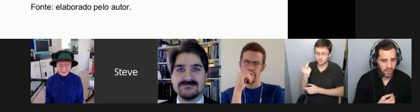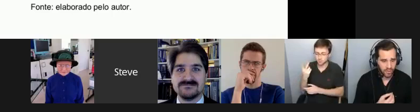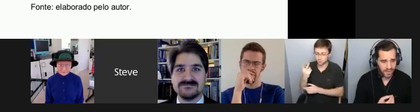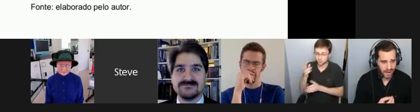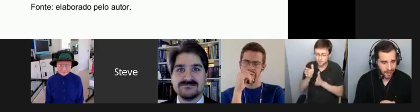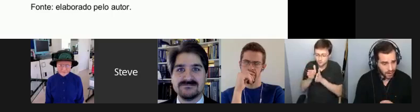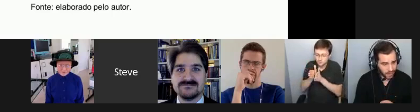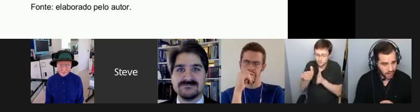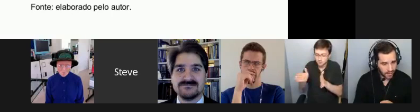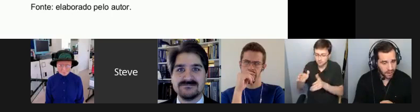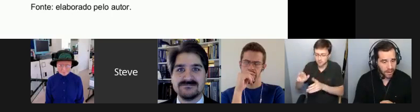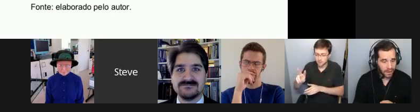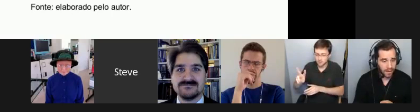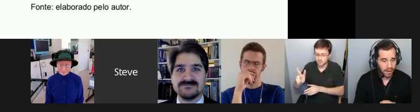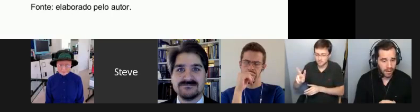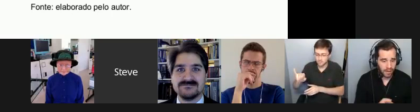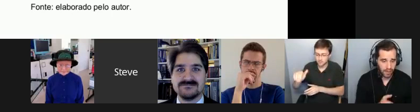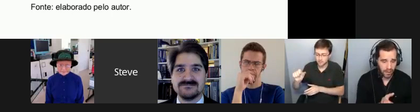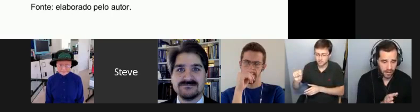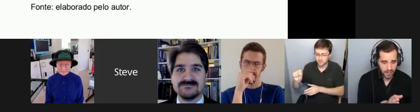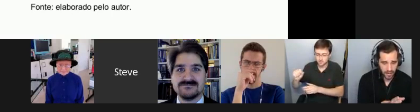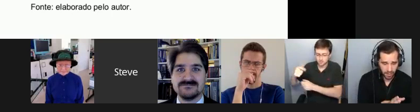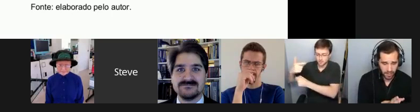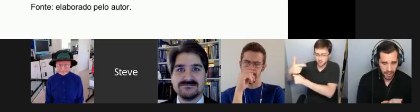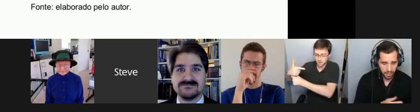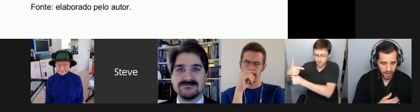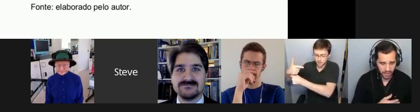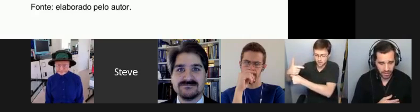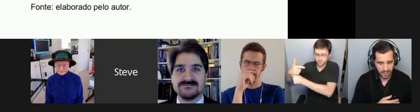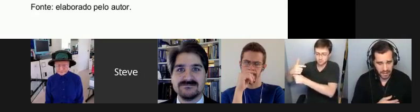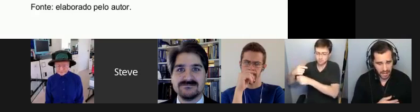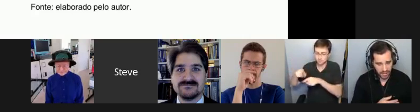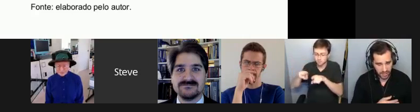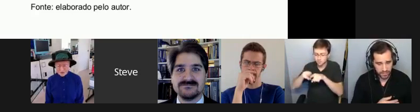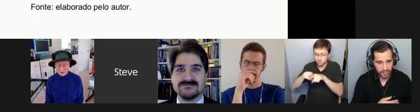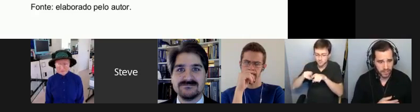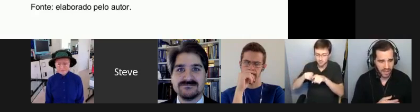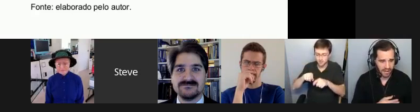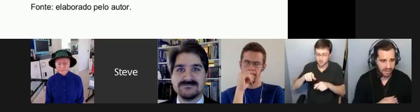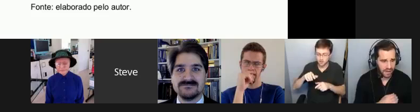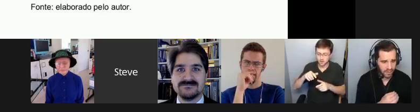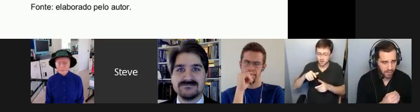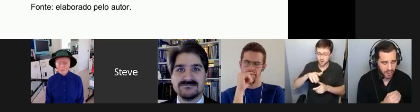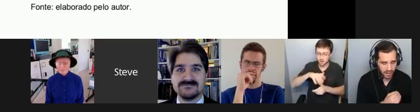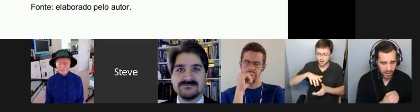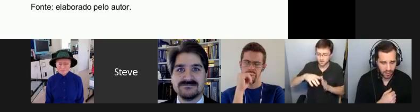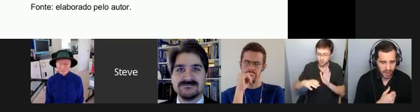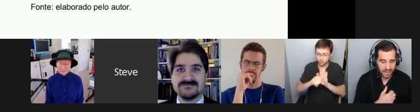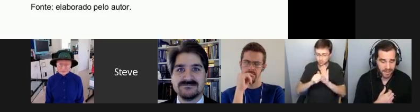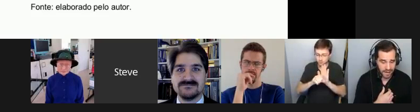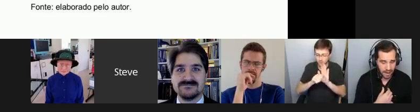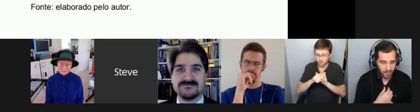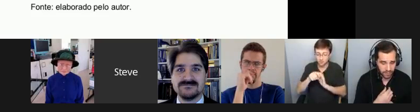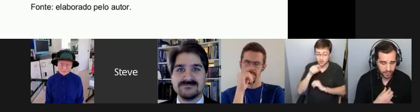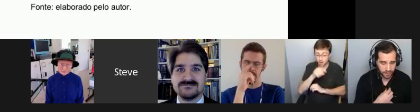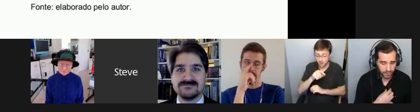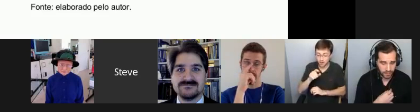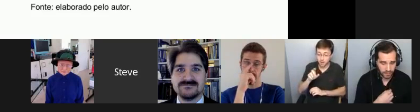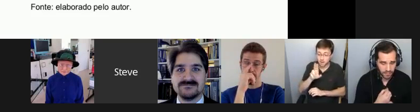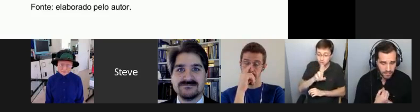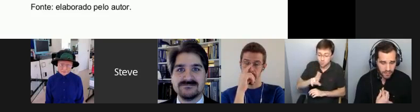estudos junto com Salandre, e isso na primeira parte do slide, né, que fala sobre o